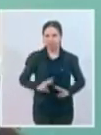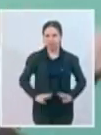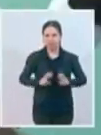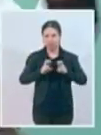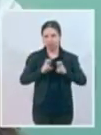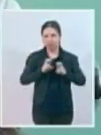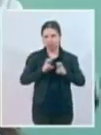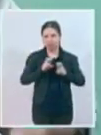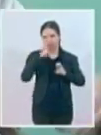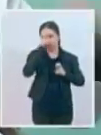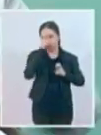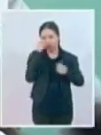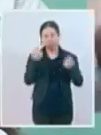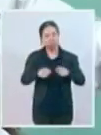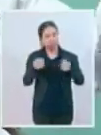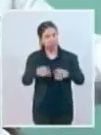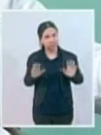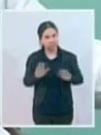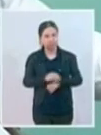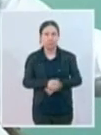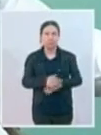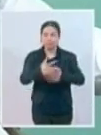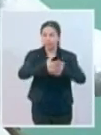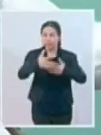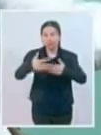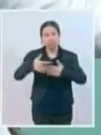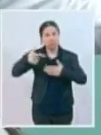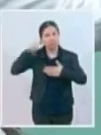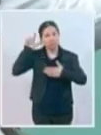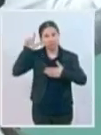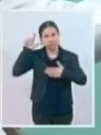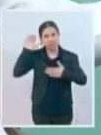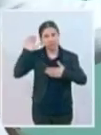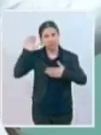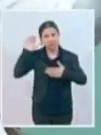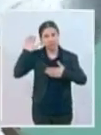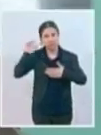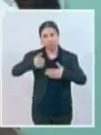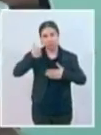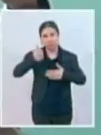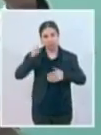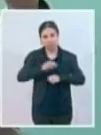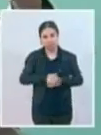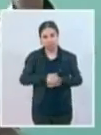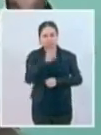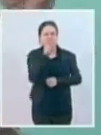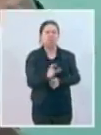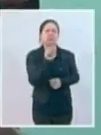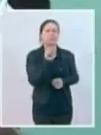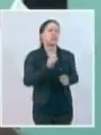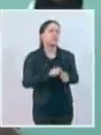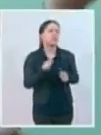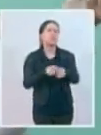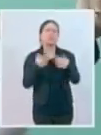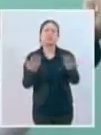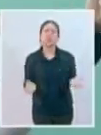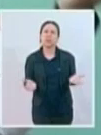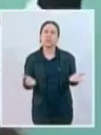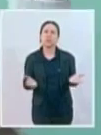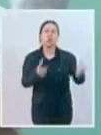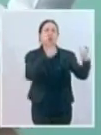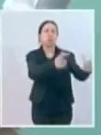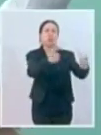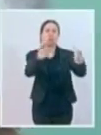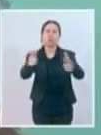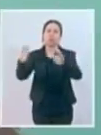biópsia. Mas a biópsia depende de quê? Exame. E nós precisamos entender quem faz esse exame, ou quais as clínicas, até